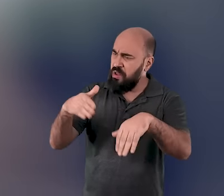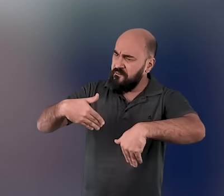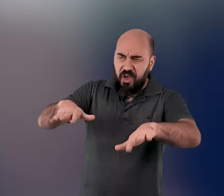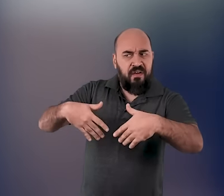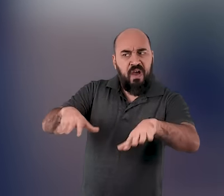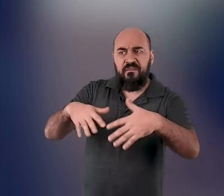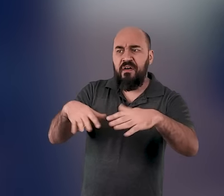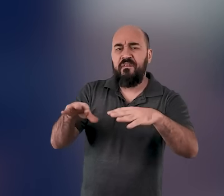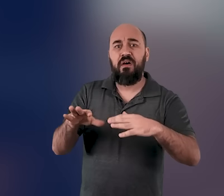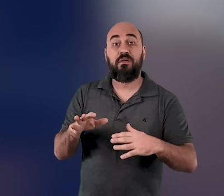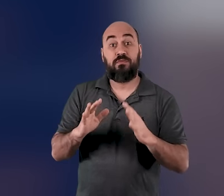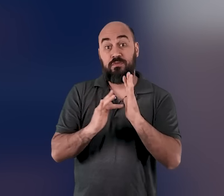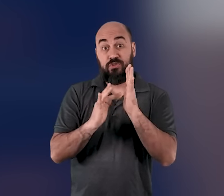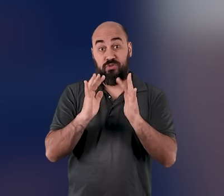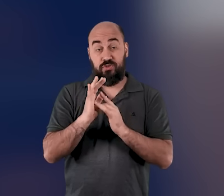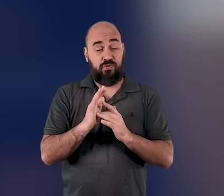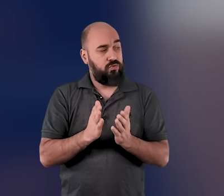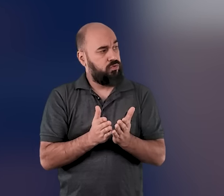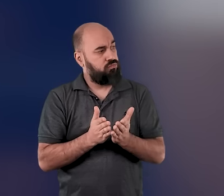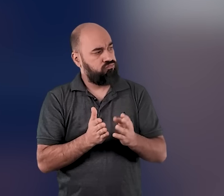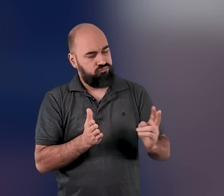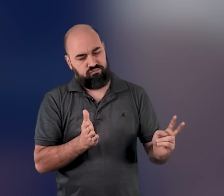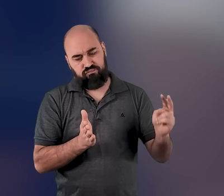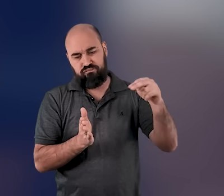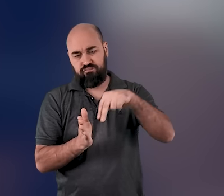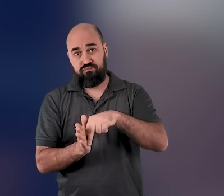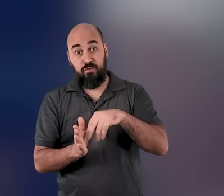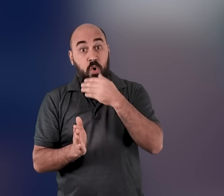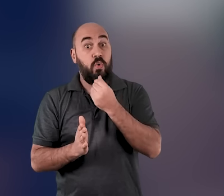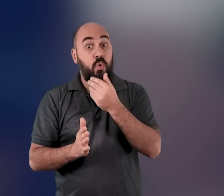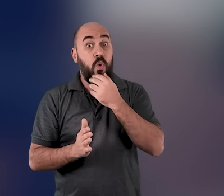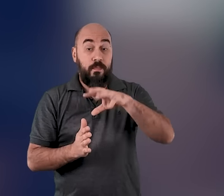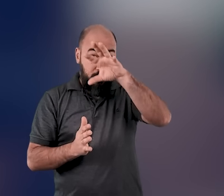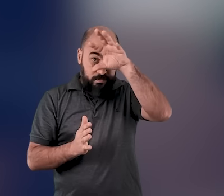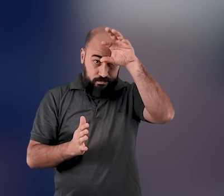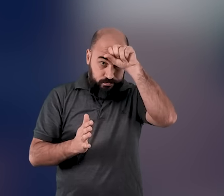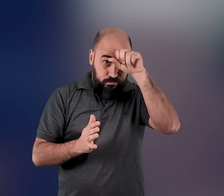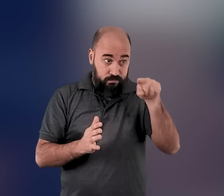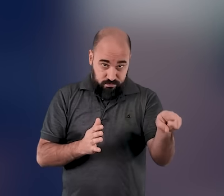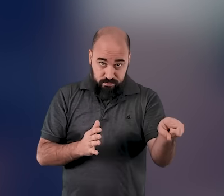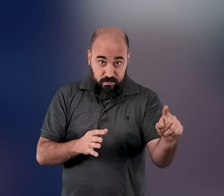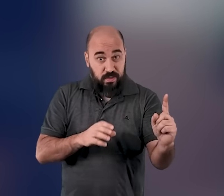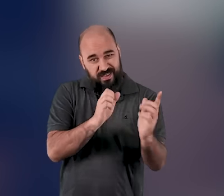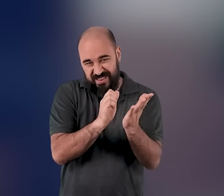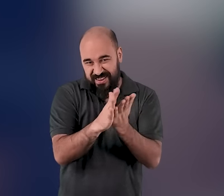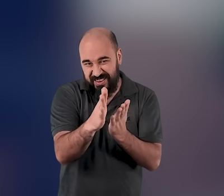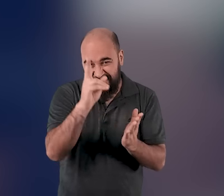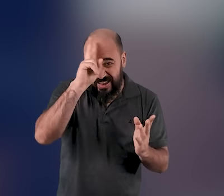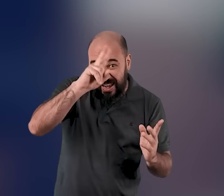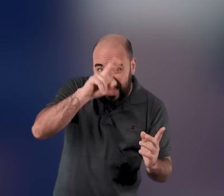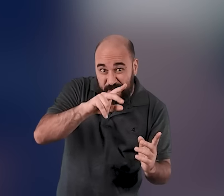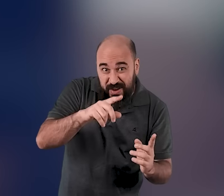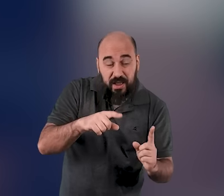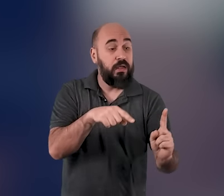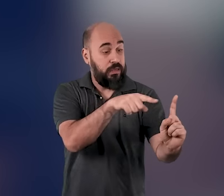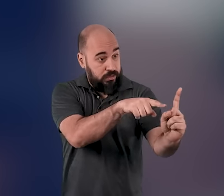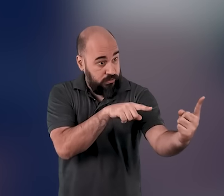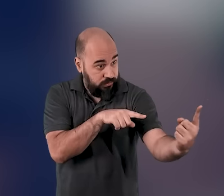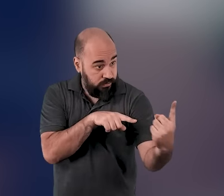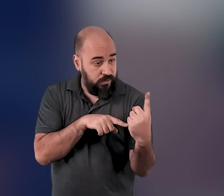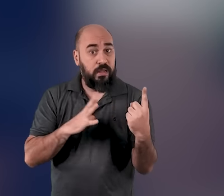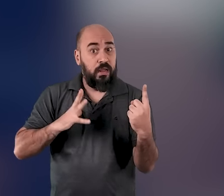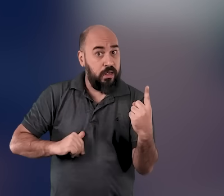Jesus estava entrando no barco, aquele que antes estava possuído pelos demônios pediu com insistência que Jesus o deixasse ficar